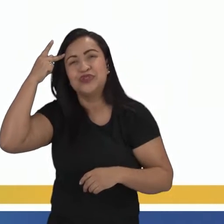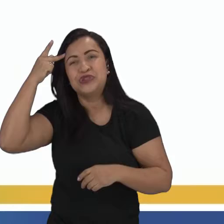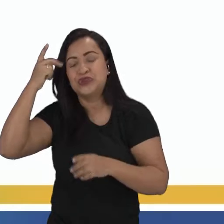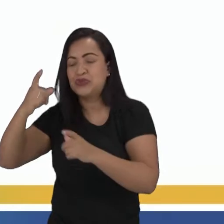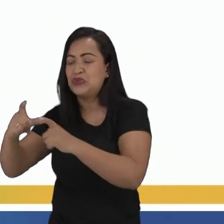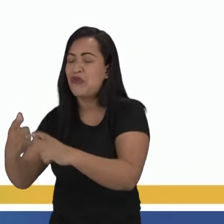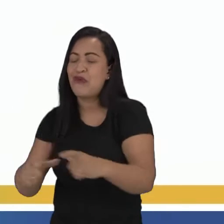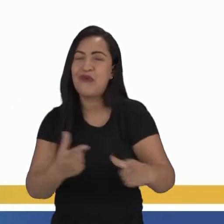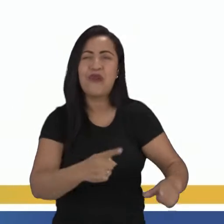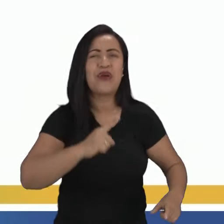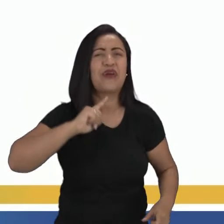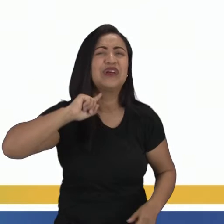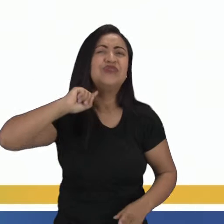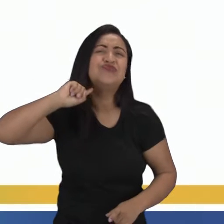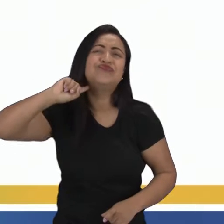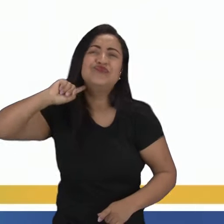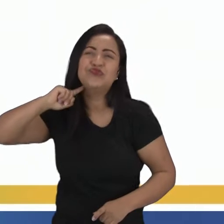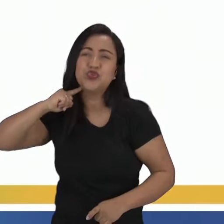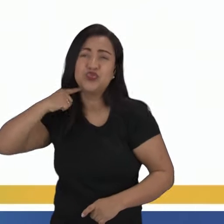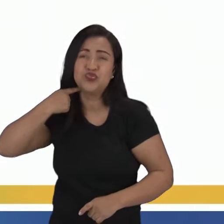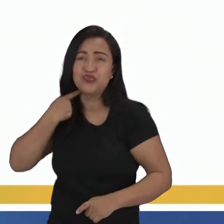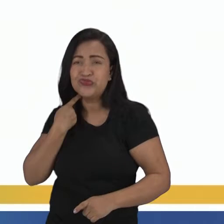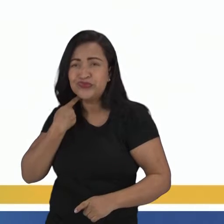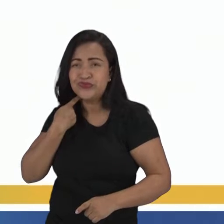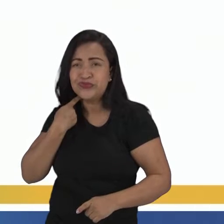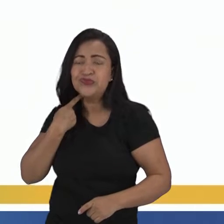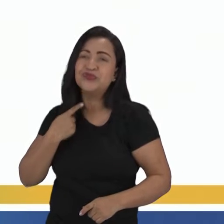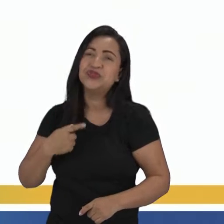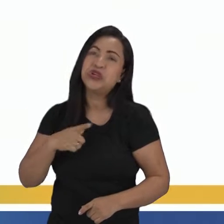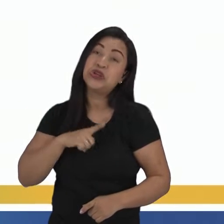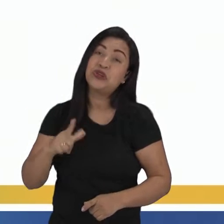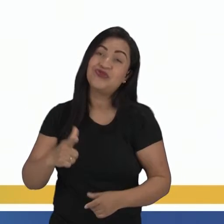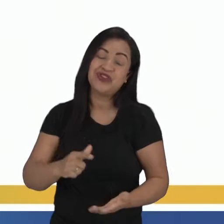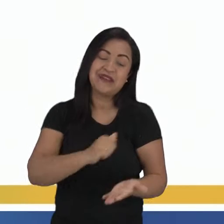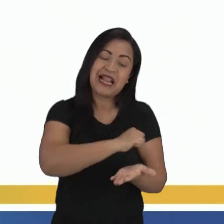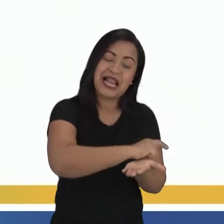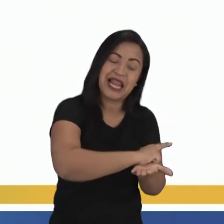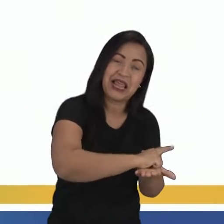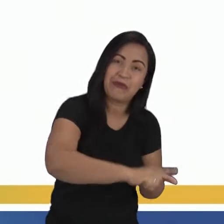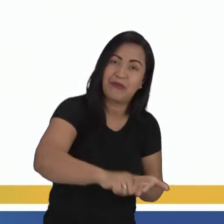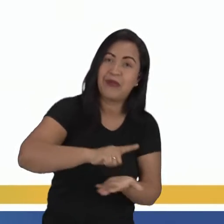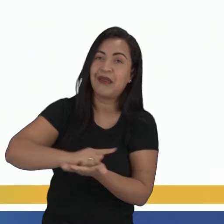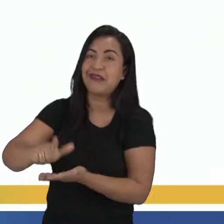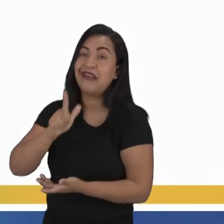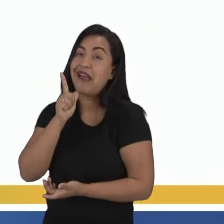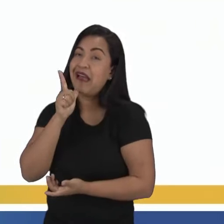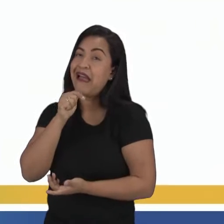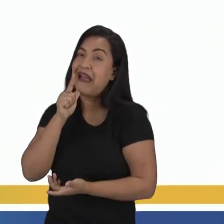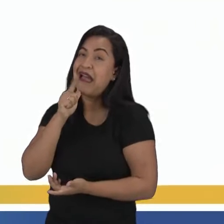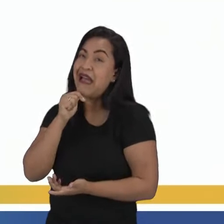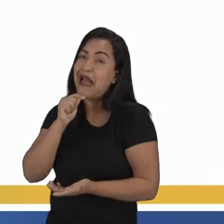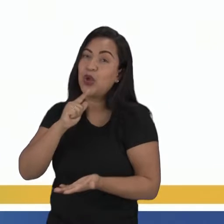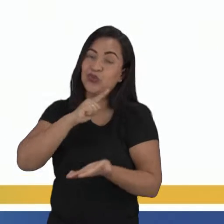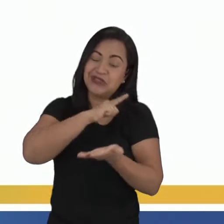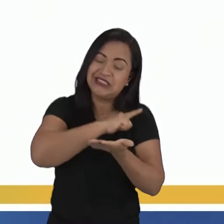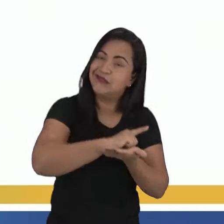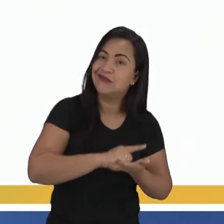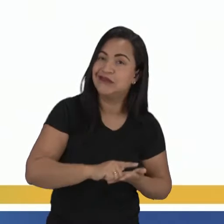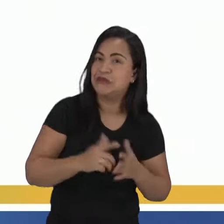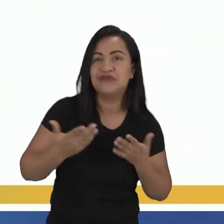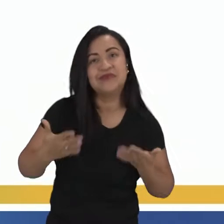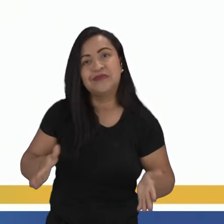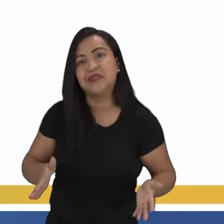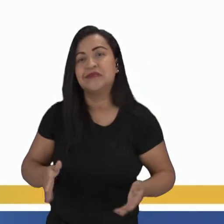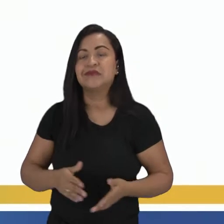ou seja, em localidades que não tinham saneamento básico, que não tinham água tratada. Tudo isso também influenciava